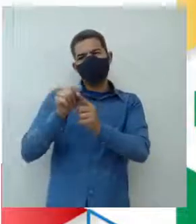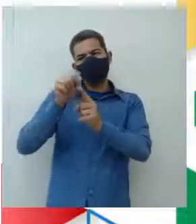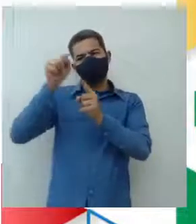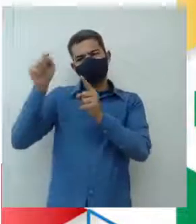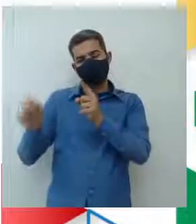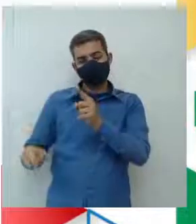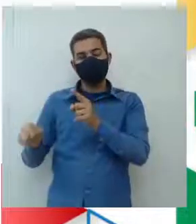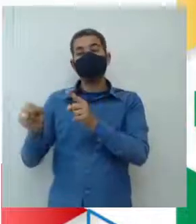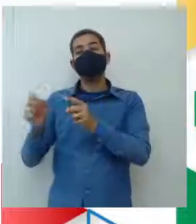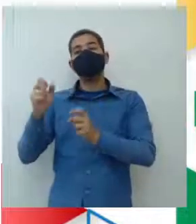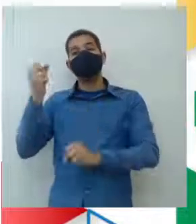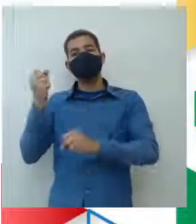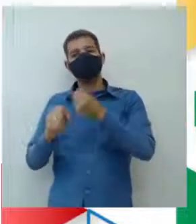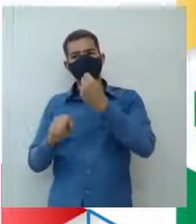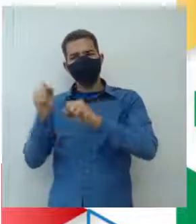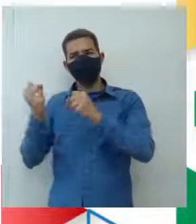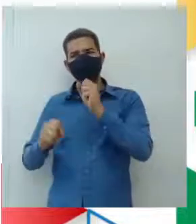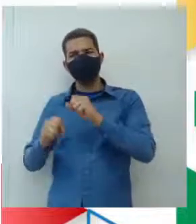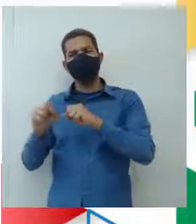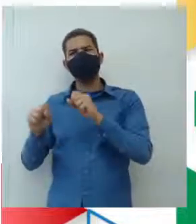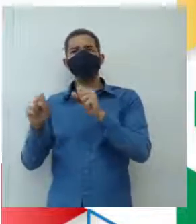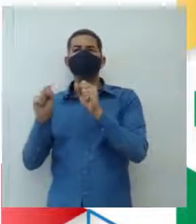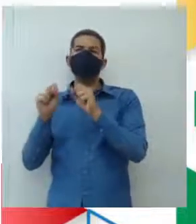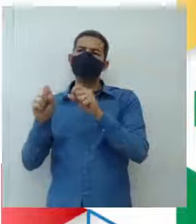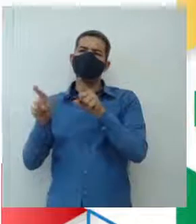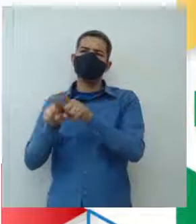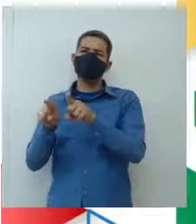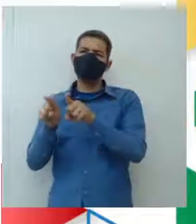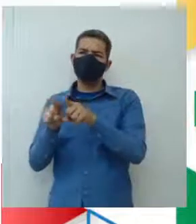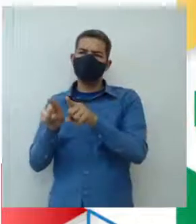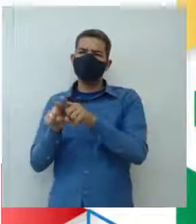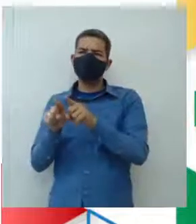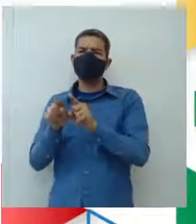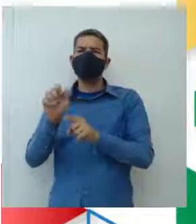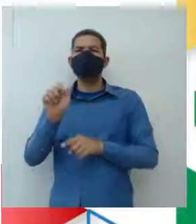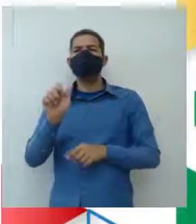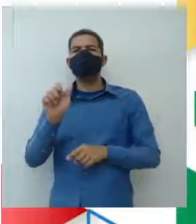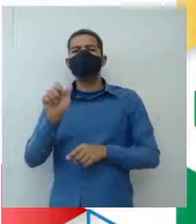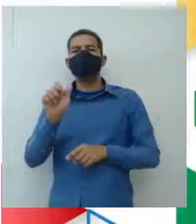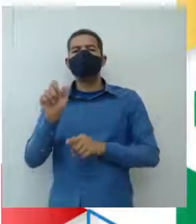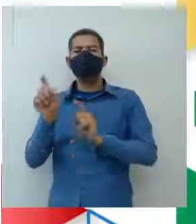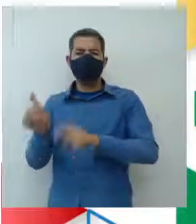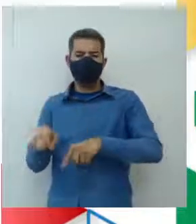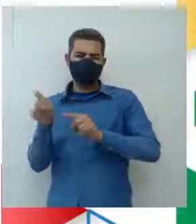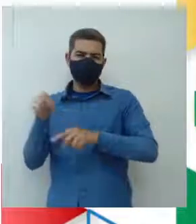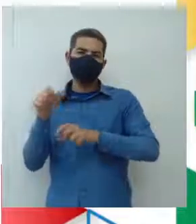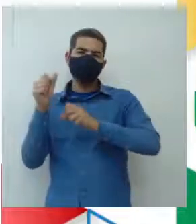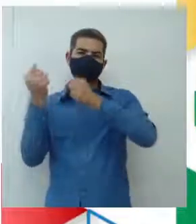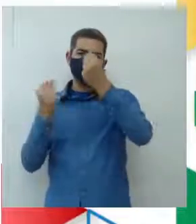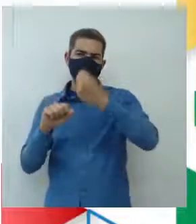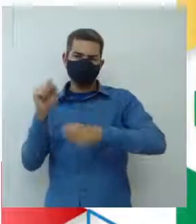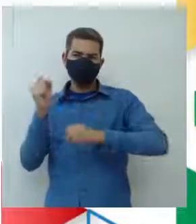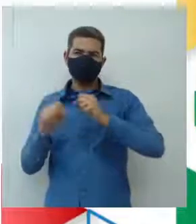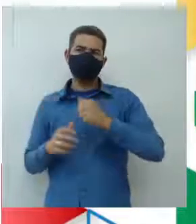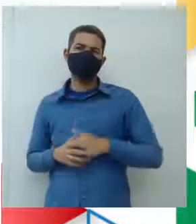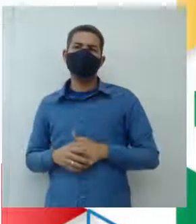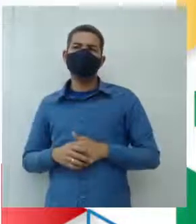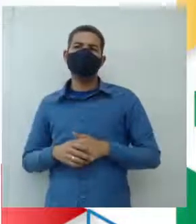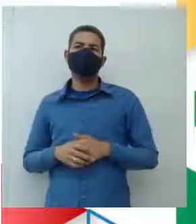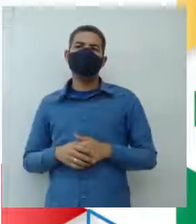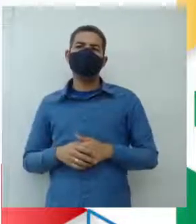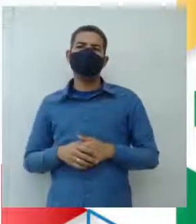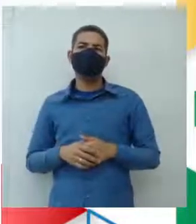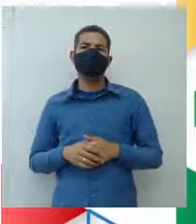para a indústria, que pode ser também trabalhada as agroindústrias já dentro desse próprio campo. Então a gente tem um espaço onde se